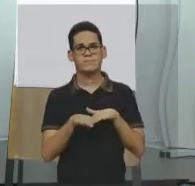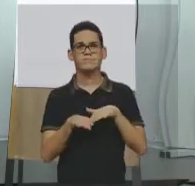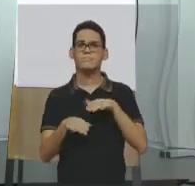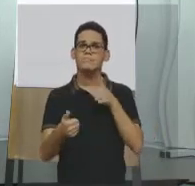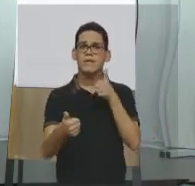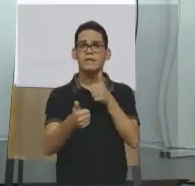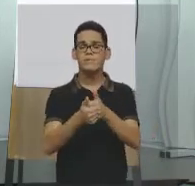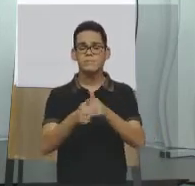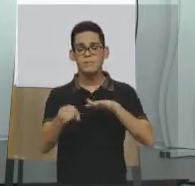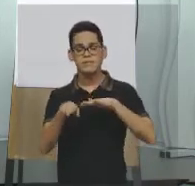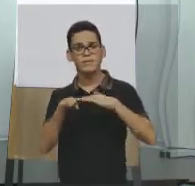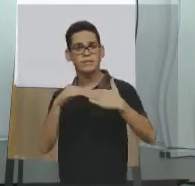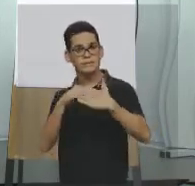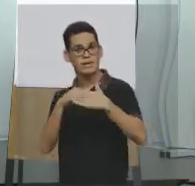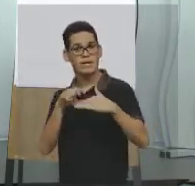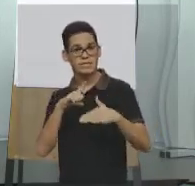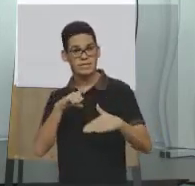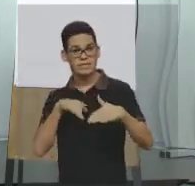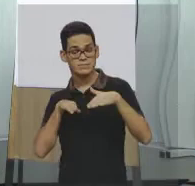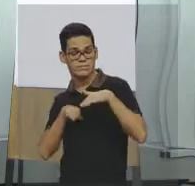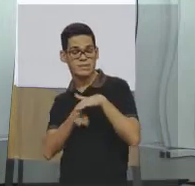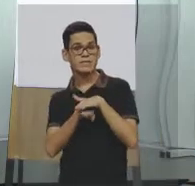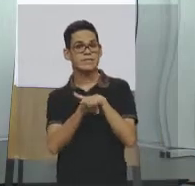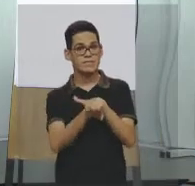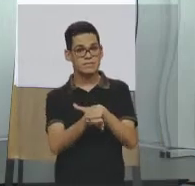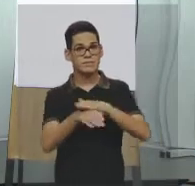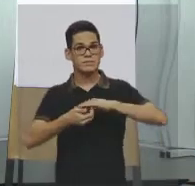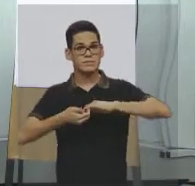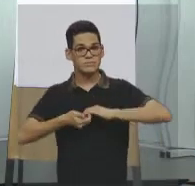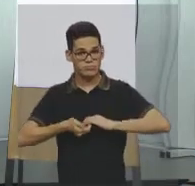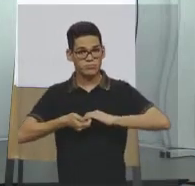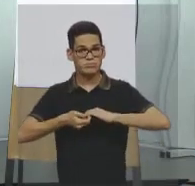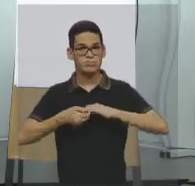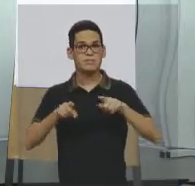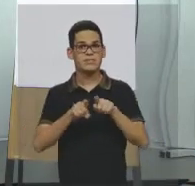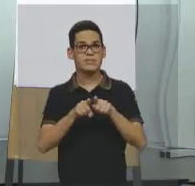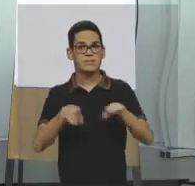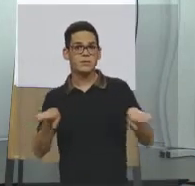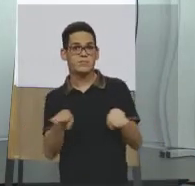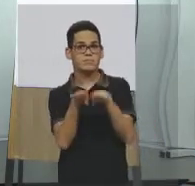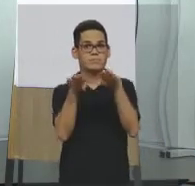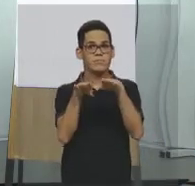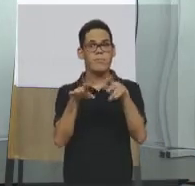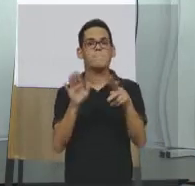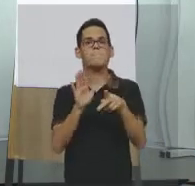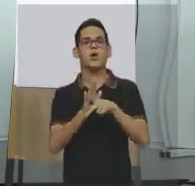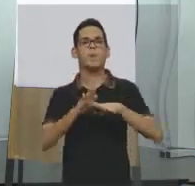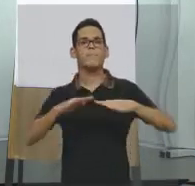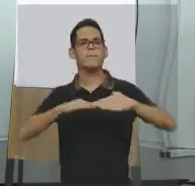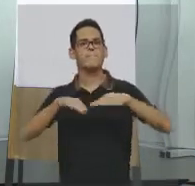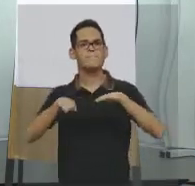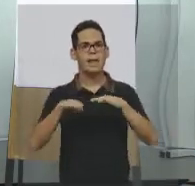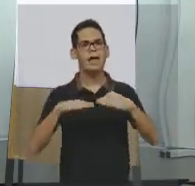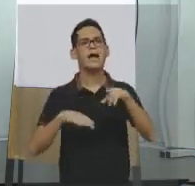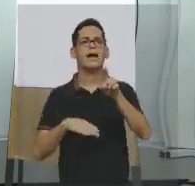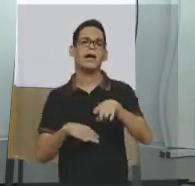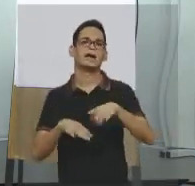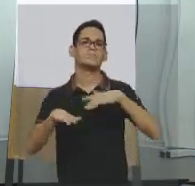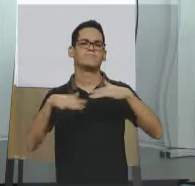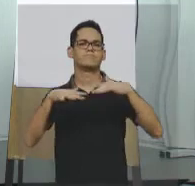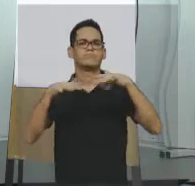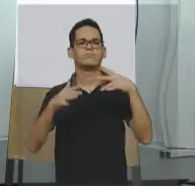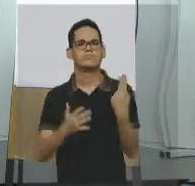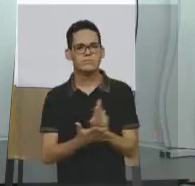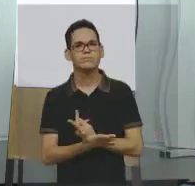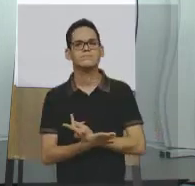placas tectônicas, onde tem deslizamento e colisão, são as regiões onde os terremotos são mais comuns e